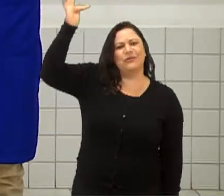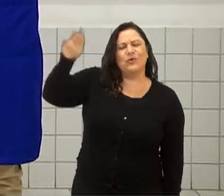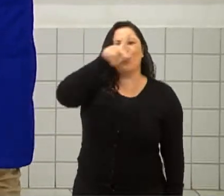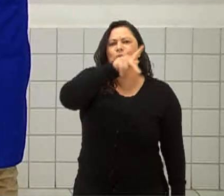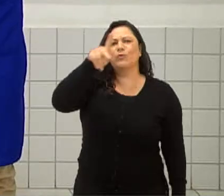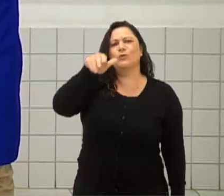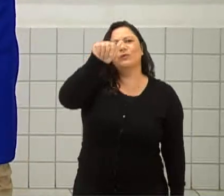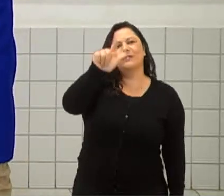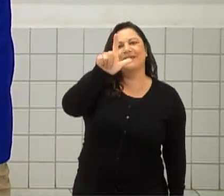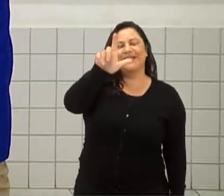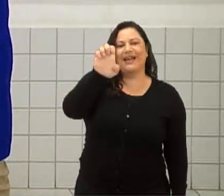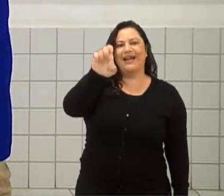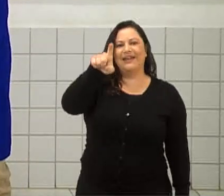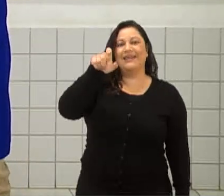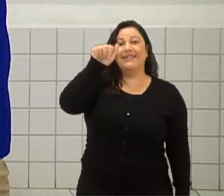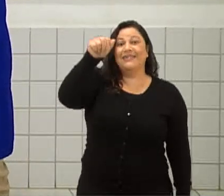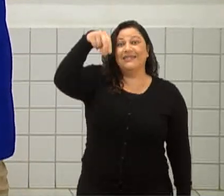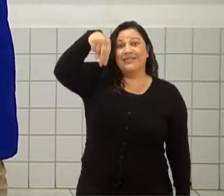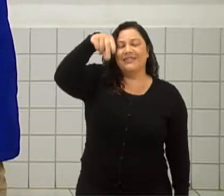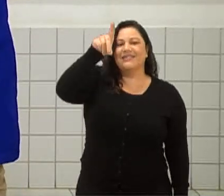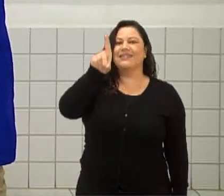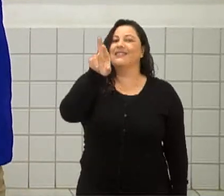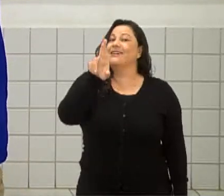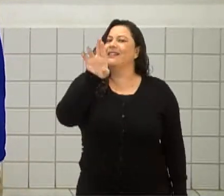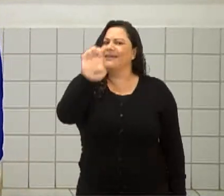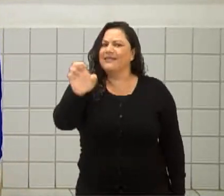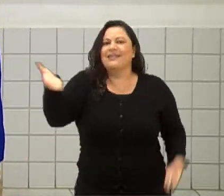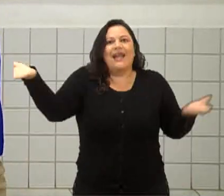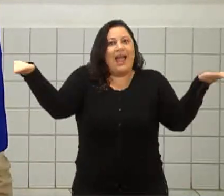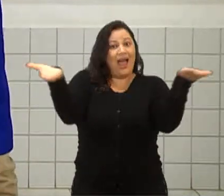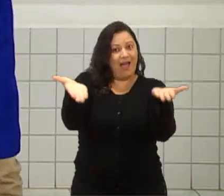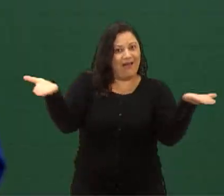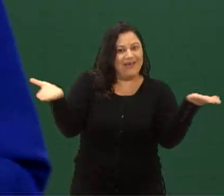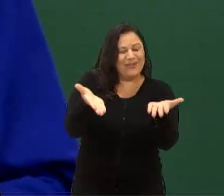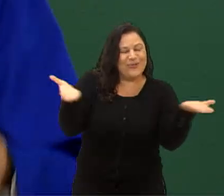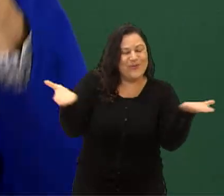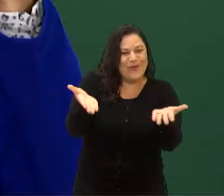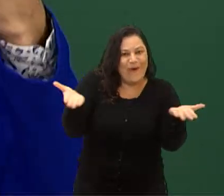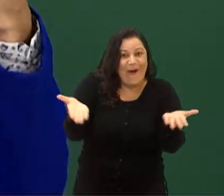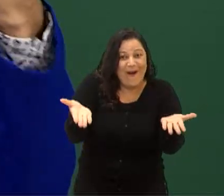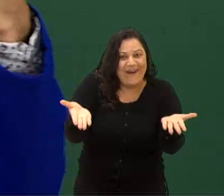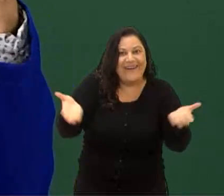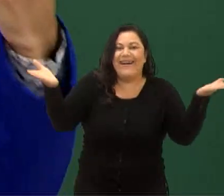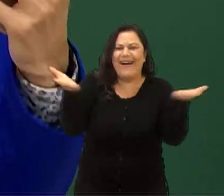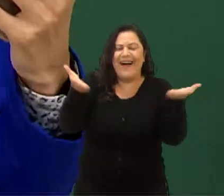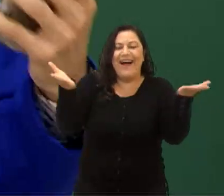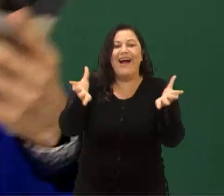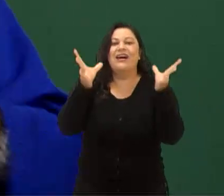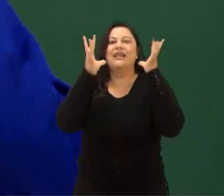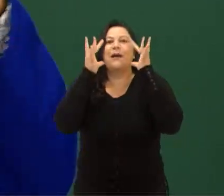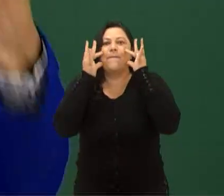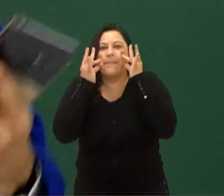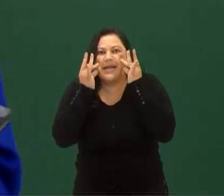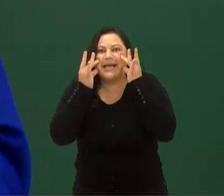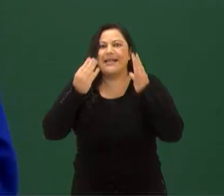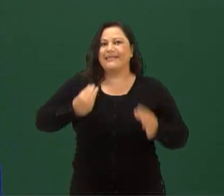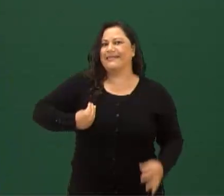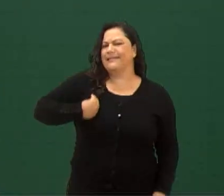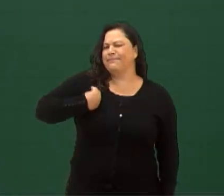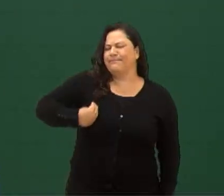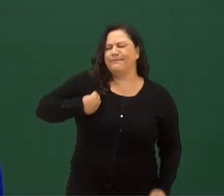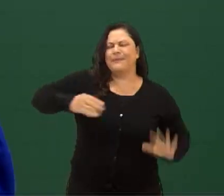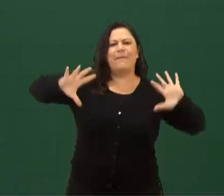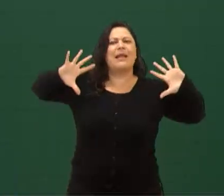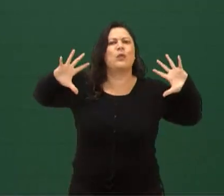professor Alexandre, aqui novamente. Dessa vez, pessoas, olhem só, dessa vez ao vivaço para todo o